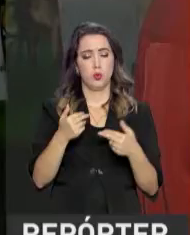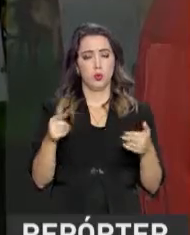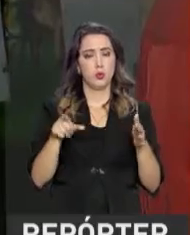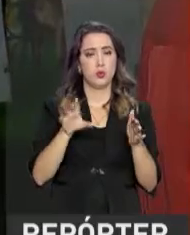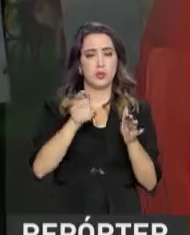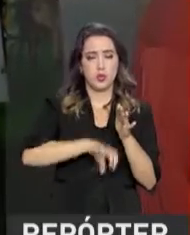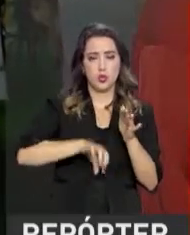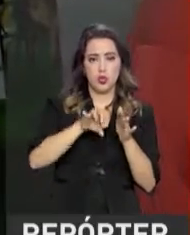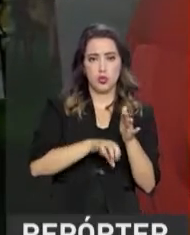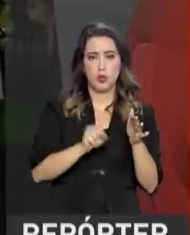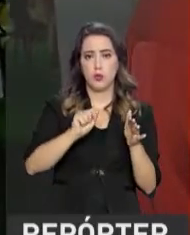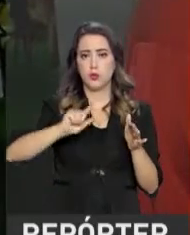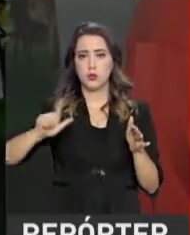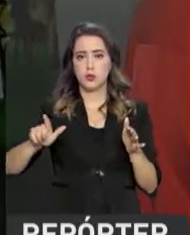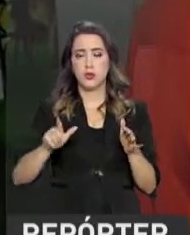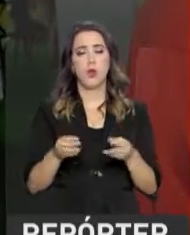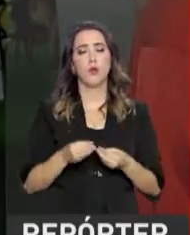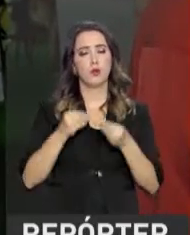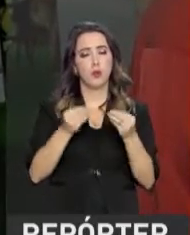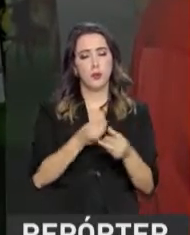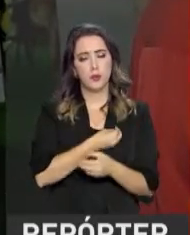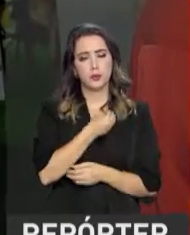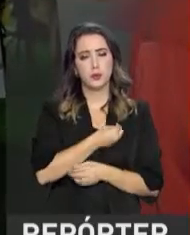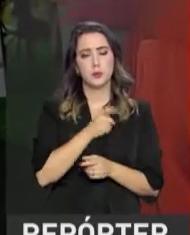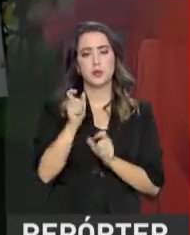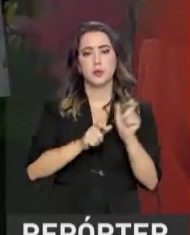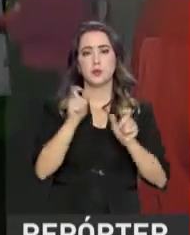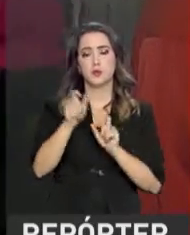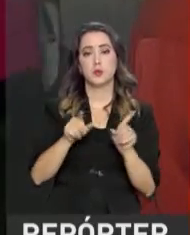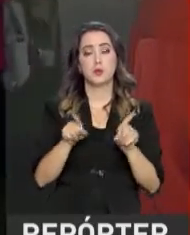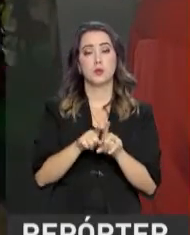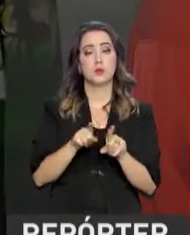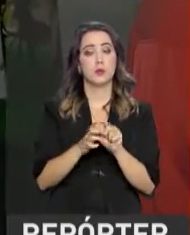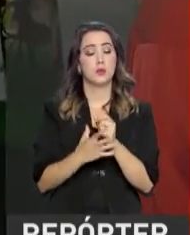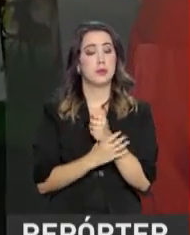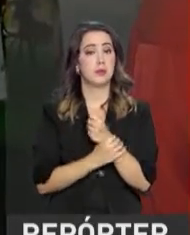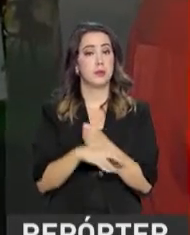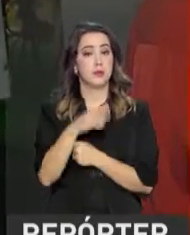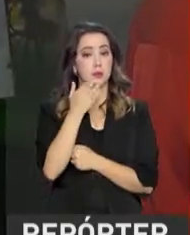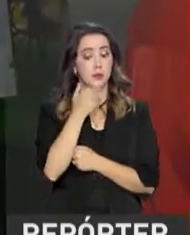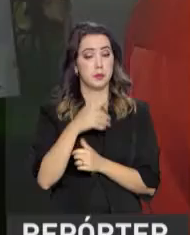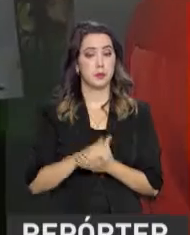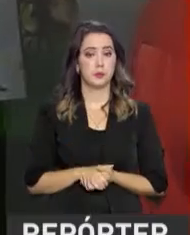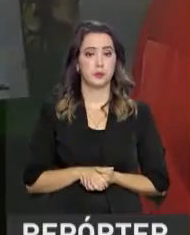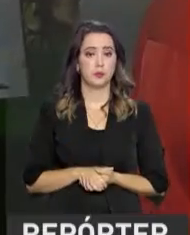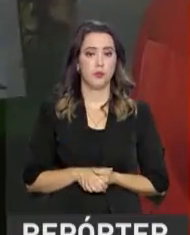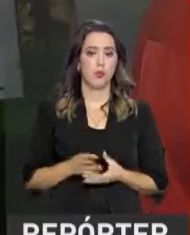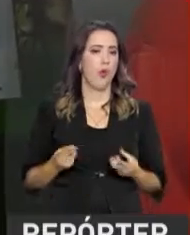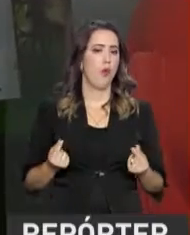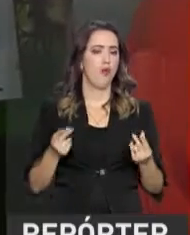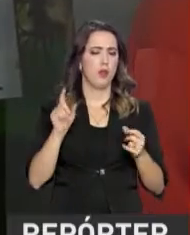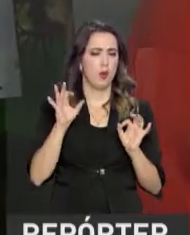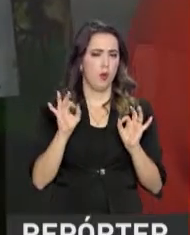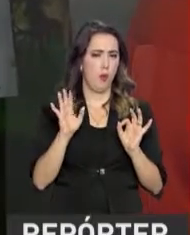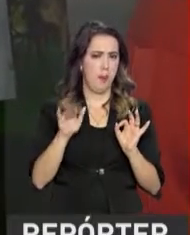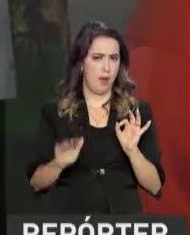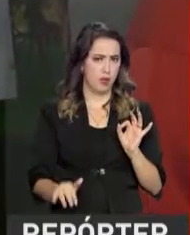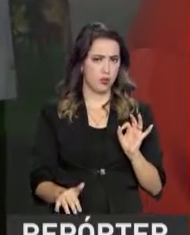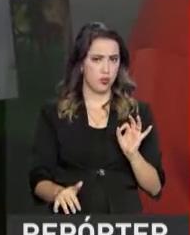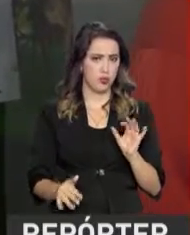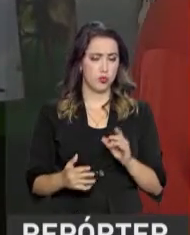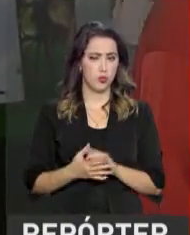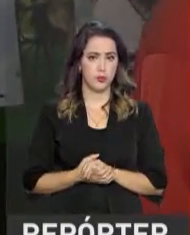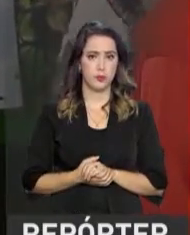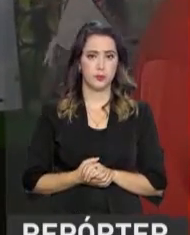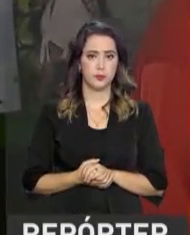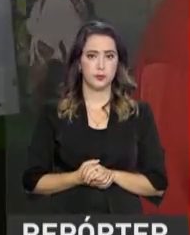segurança hídrica, de qualidade para a população e também, em alguns casos, segurança alimentar. Em relação ao custo, é acessível?